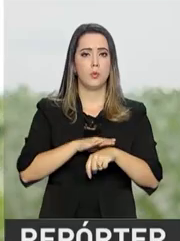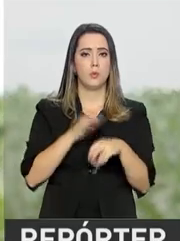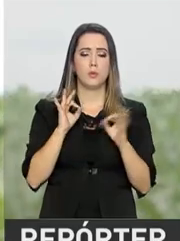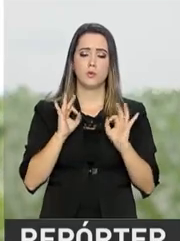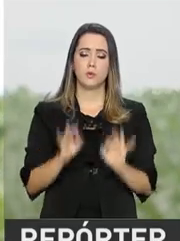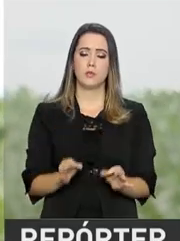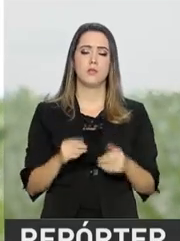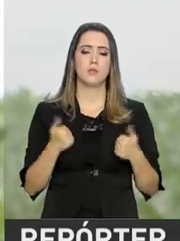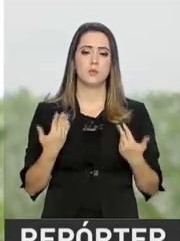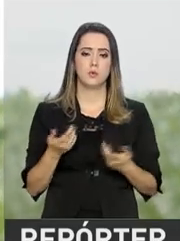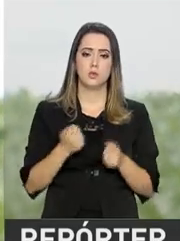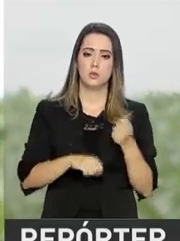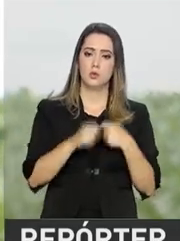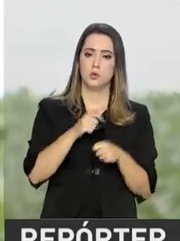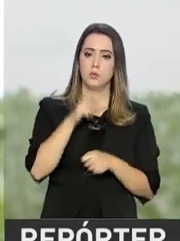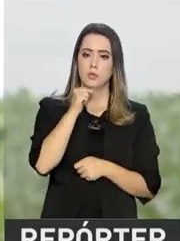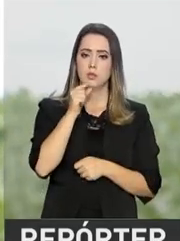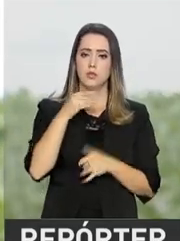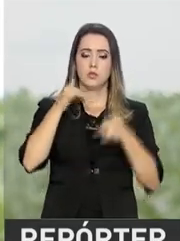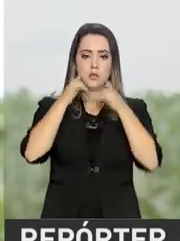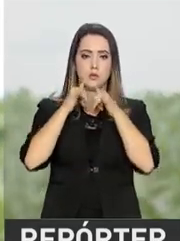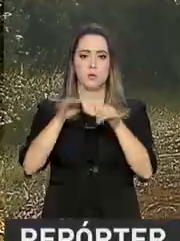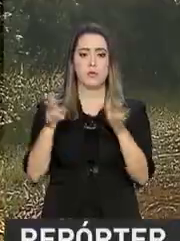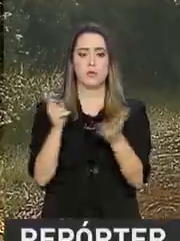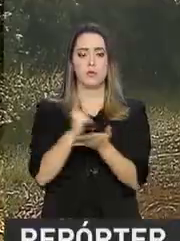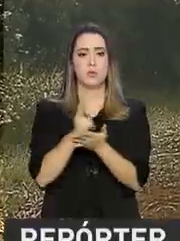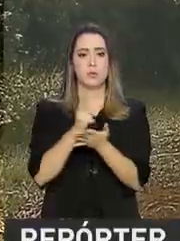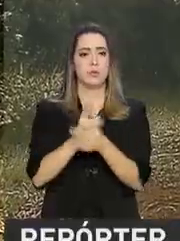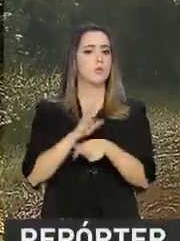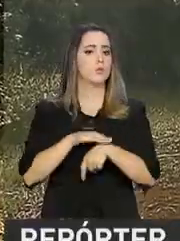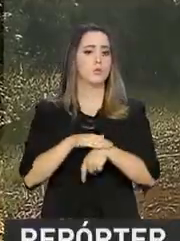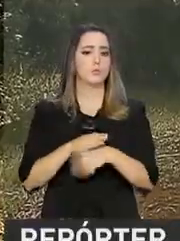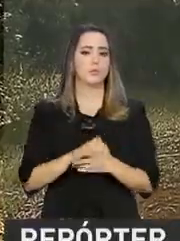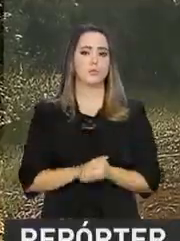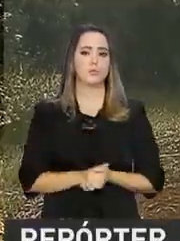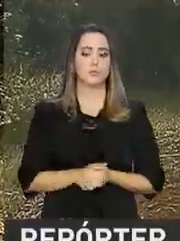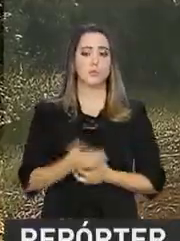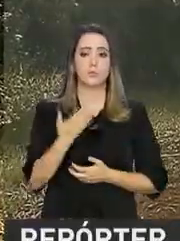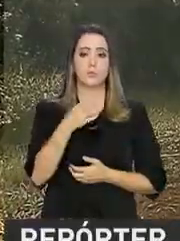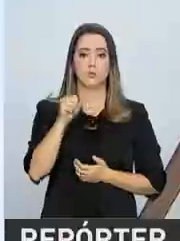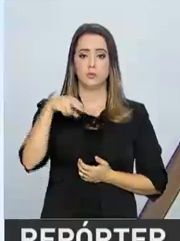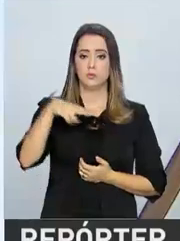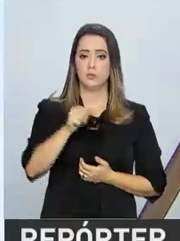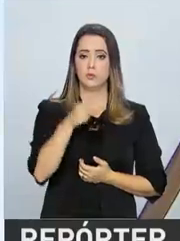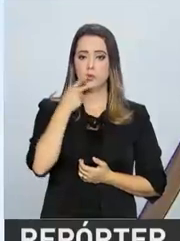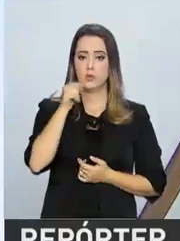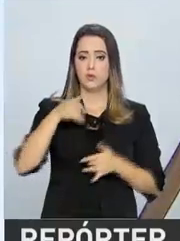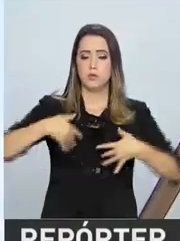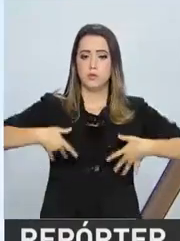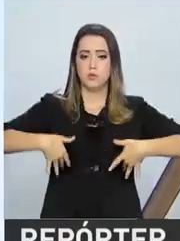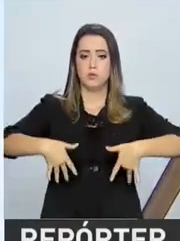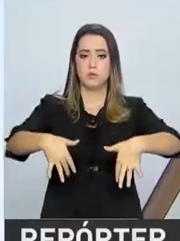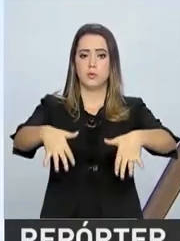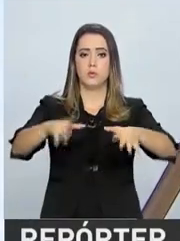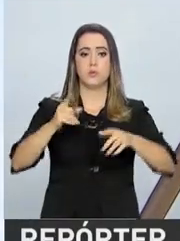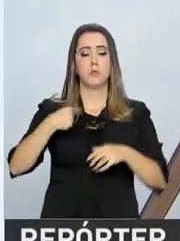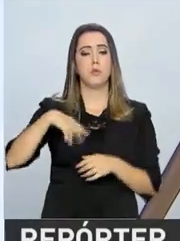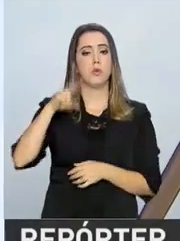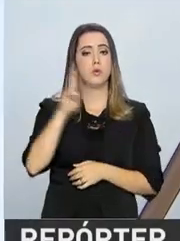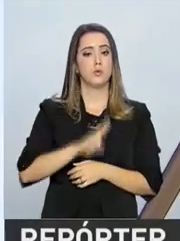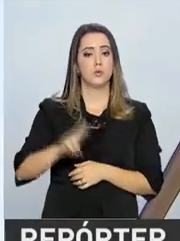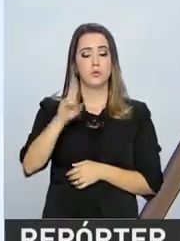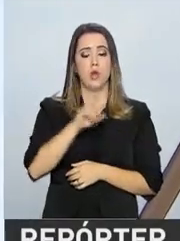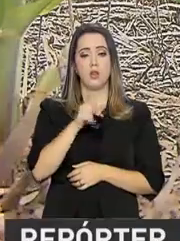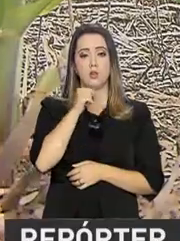e aí economizar água e energia ao mesmo tempo segundo a agência nacional de águas a irrigação é a maior usuária de